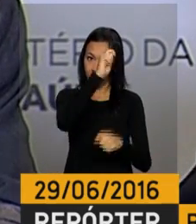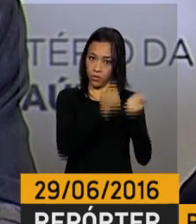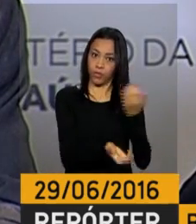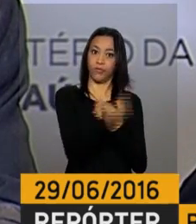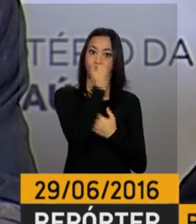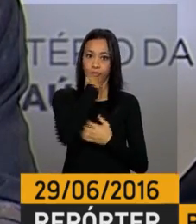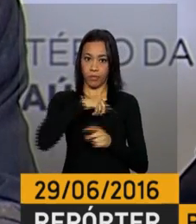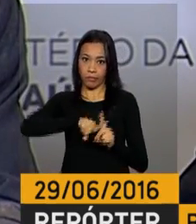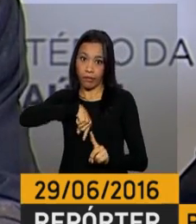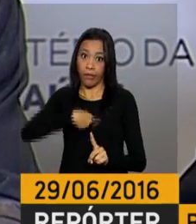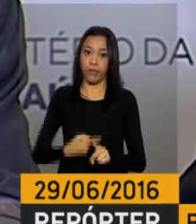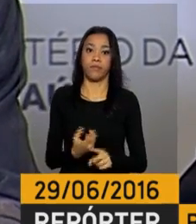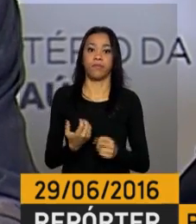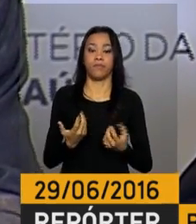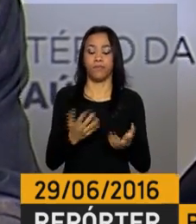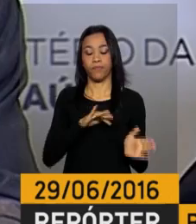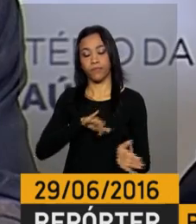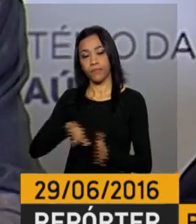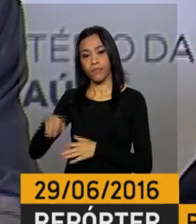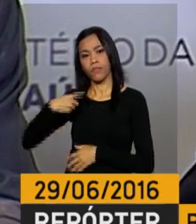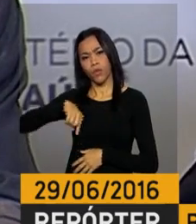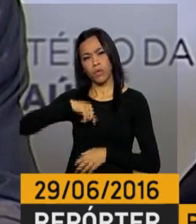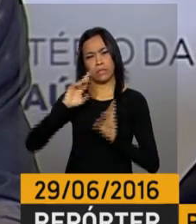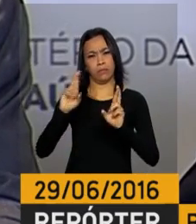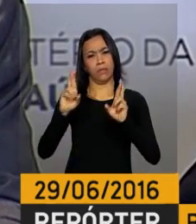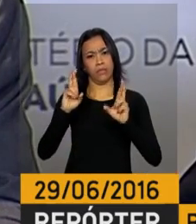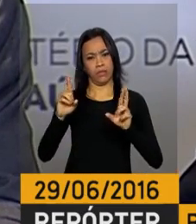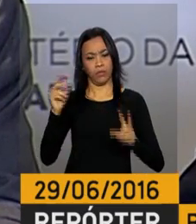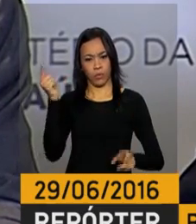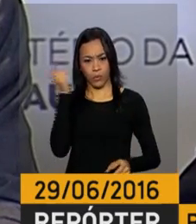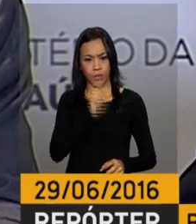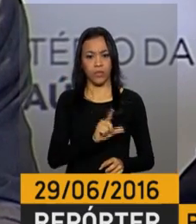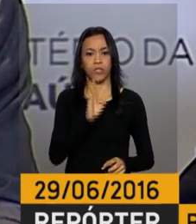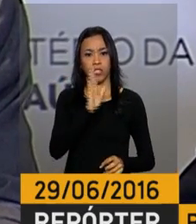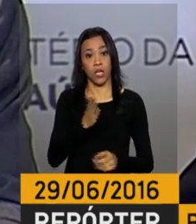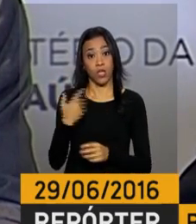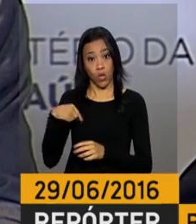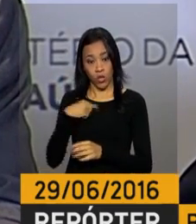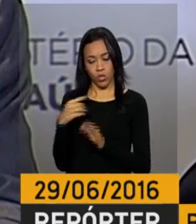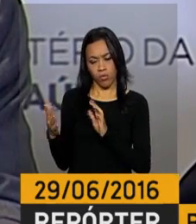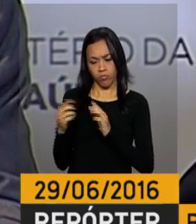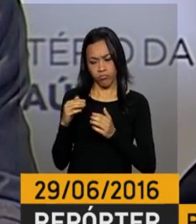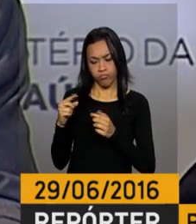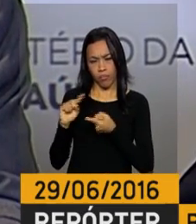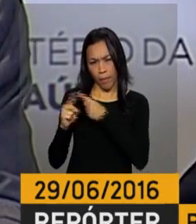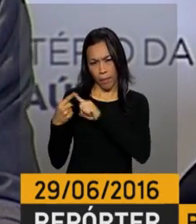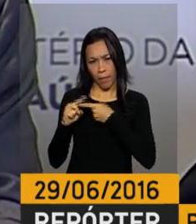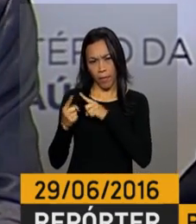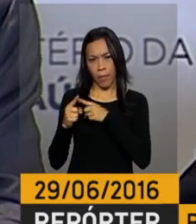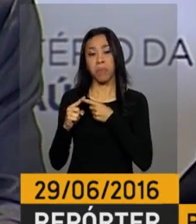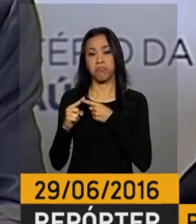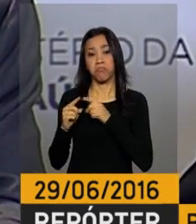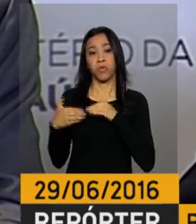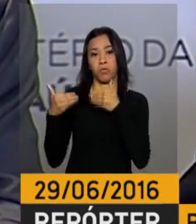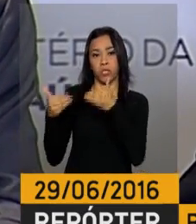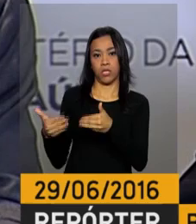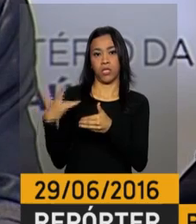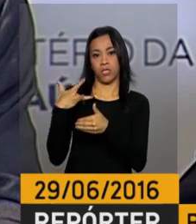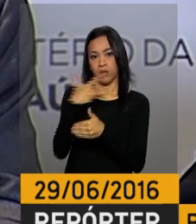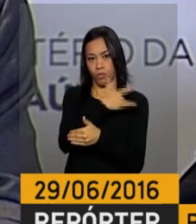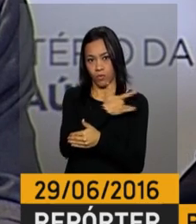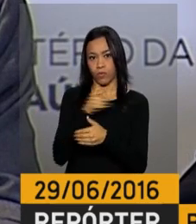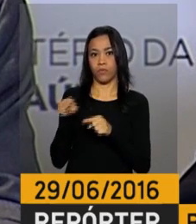pretendemos esperamos conseguir que já estamos em estudo com o Ministério de Saúde eh conversas para